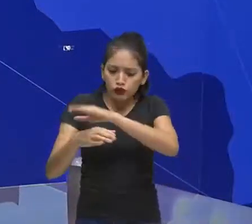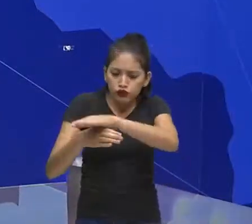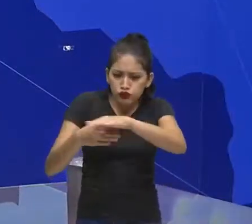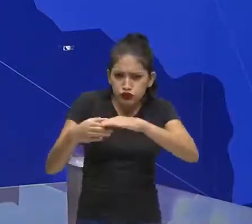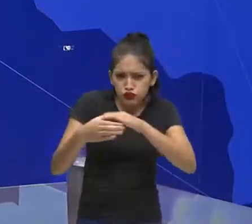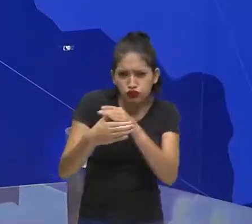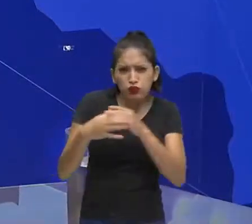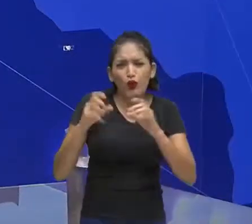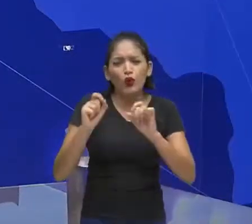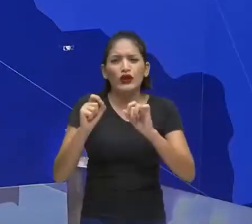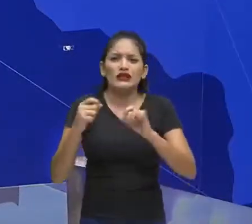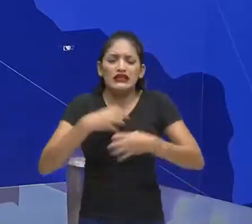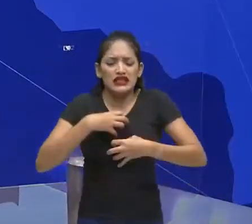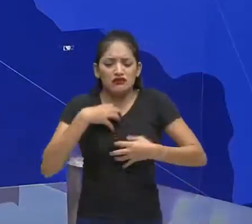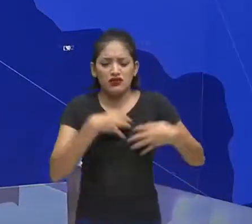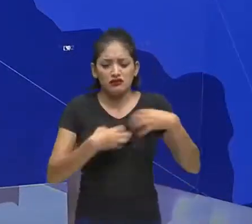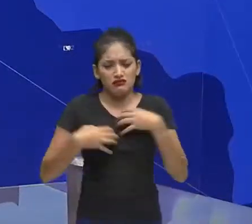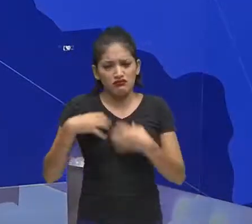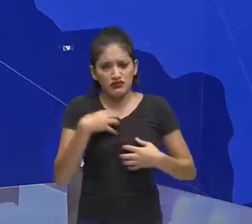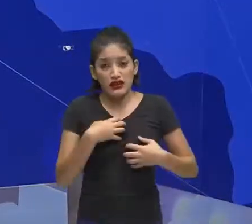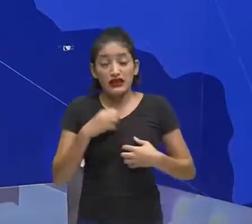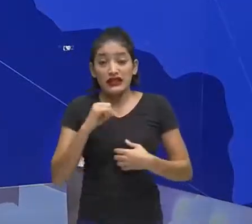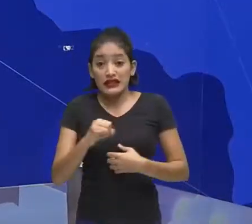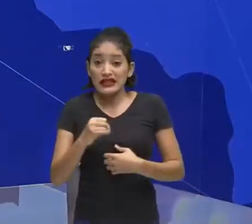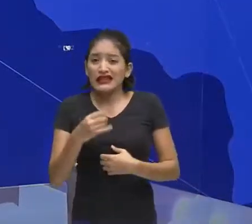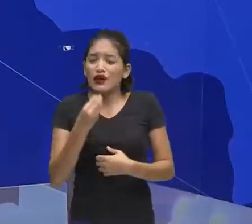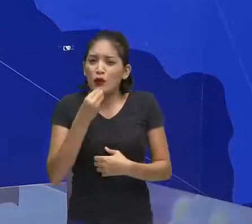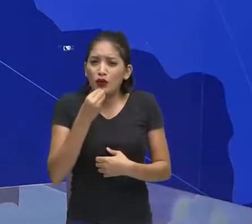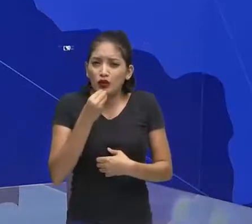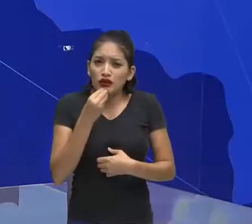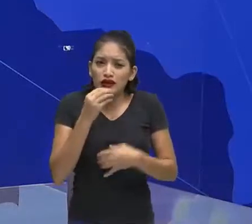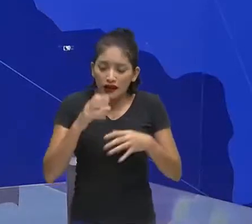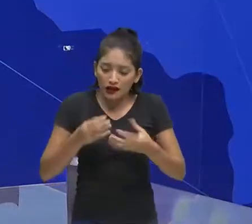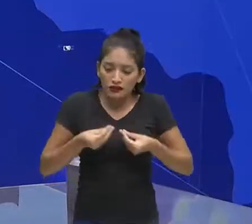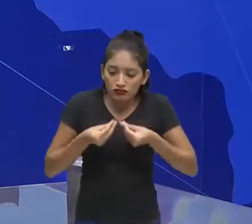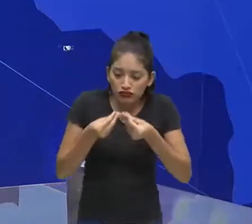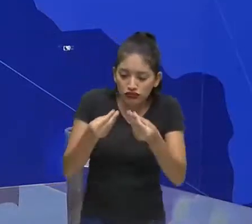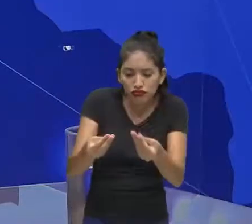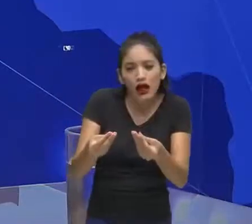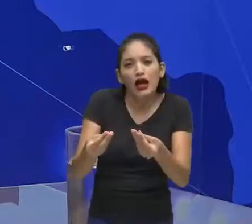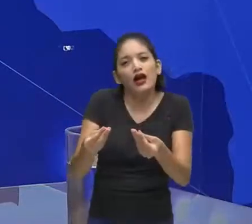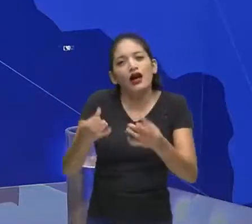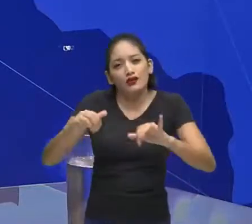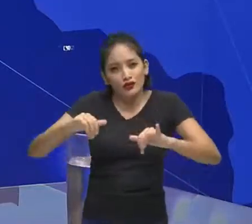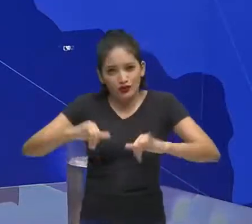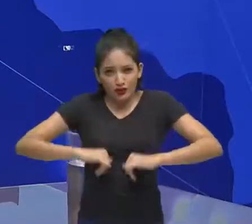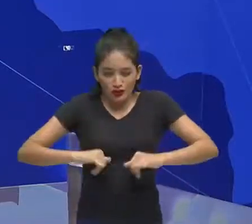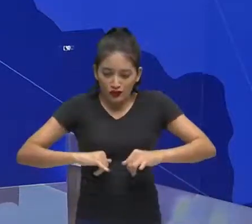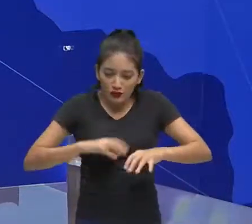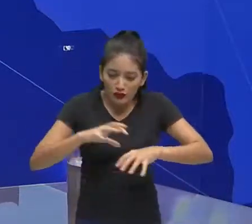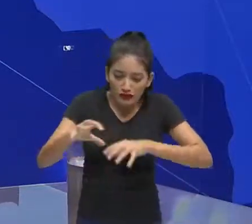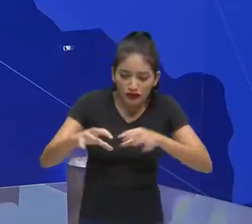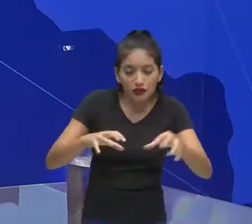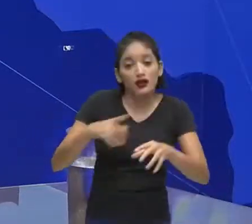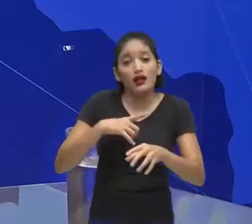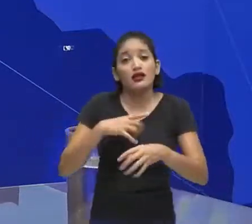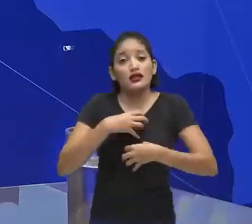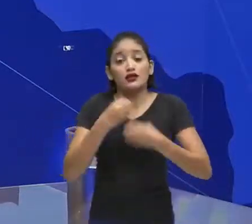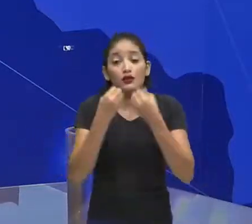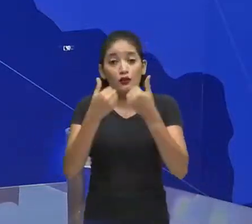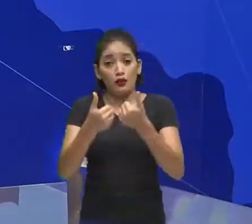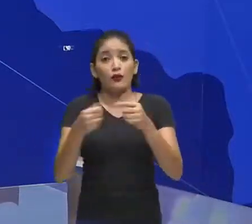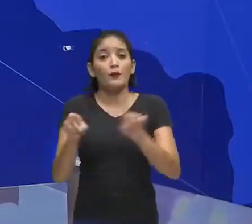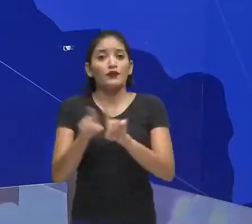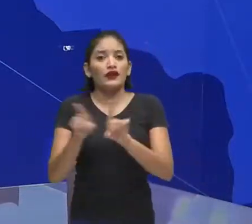afligem. A gente ter a oportunidade de dividir essas dores, para que elas ganhem um novo sentido e que a gente também